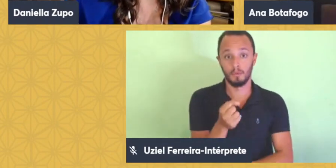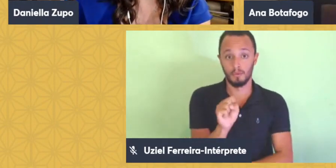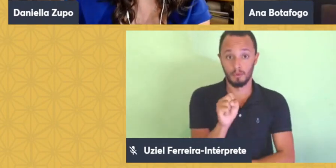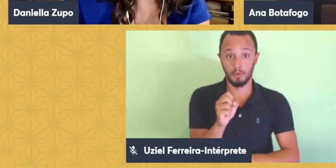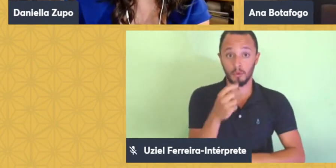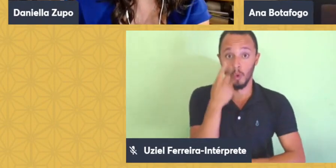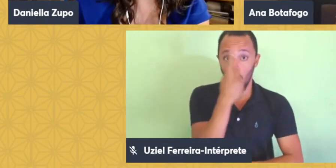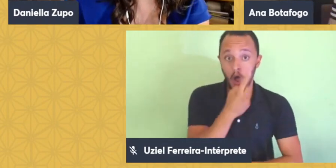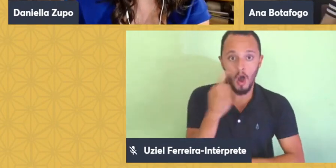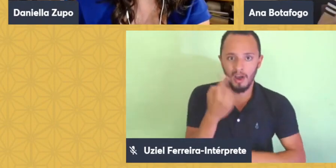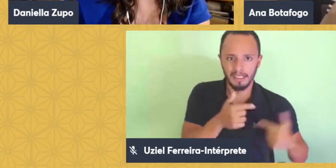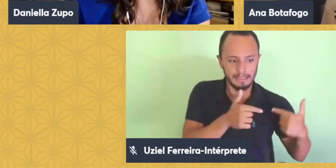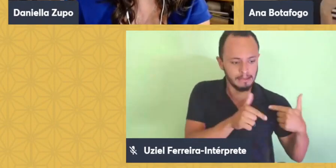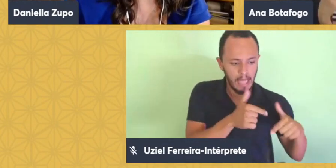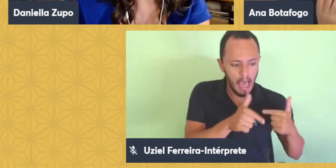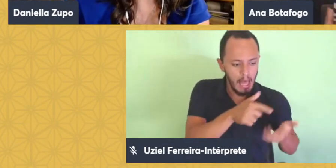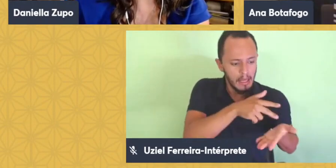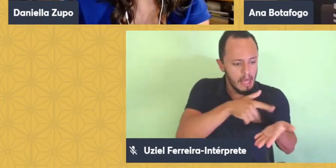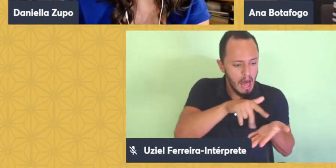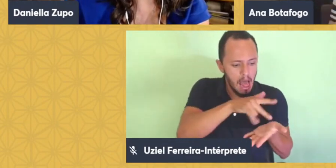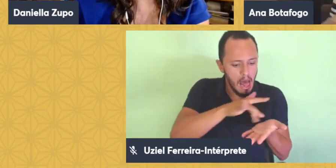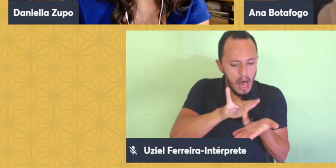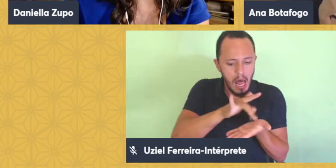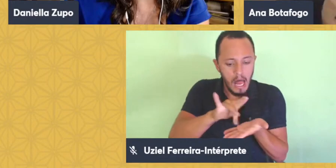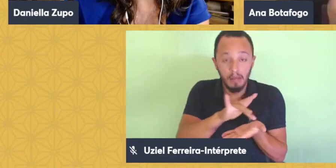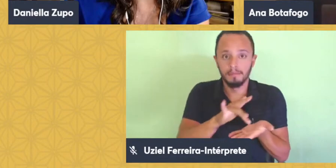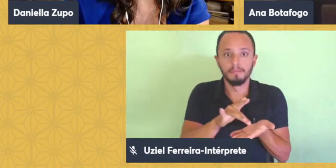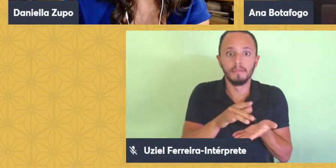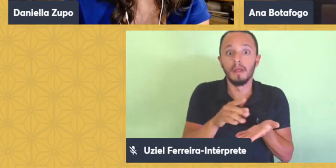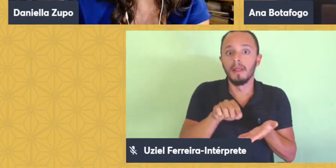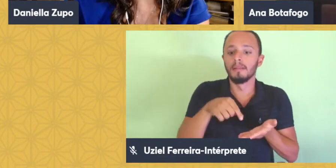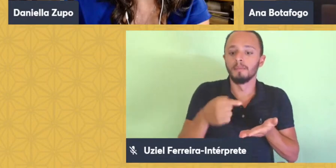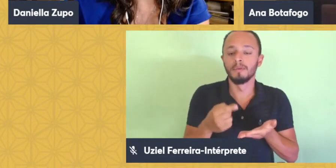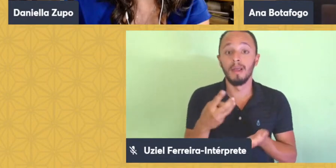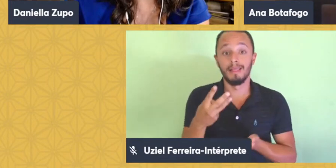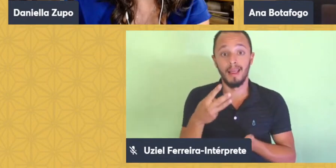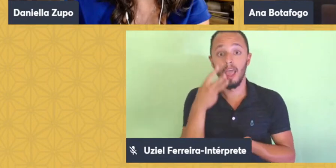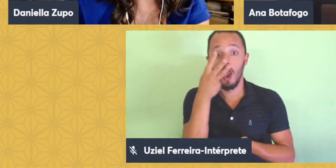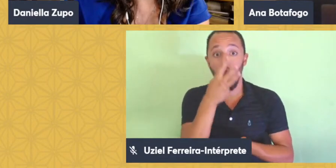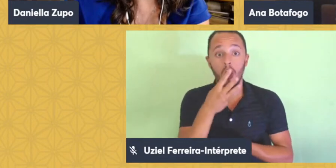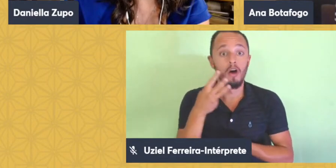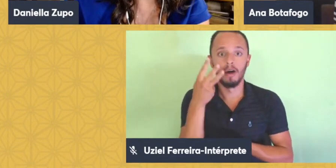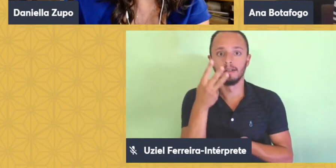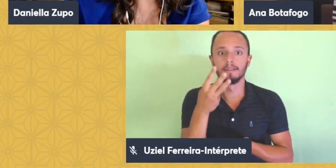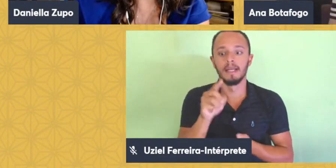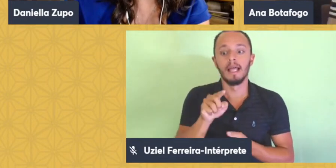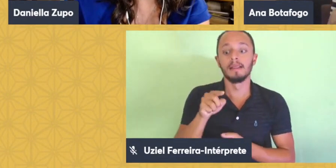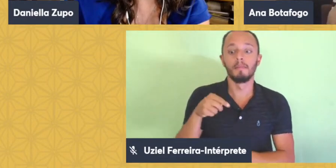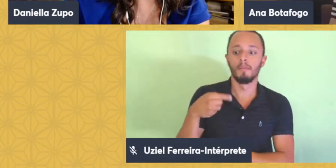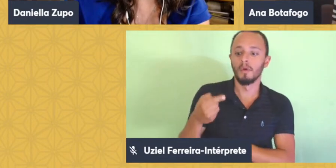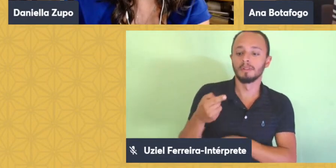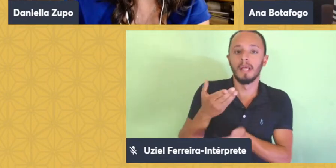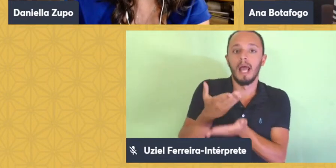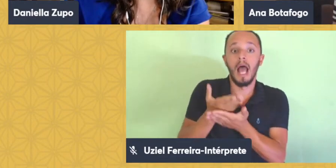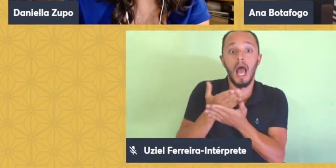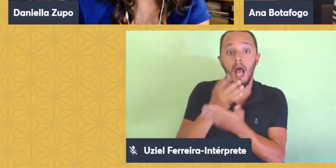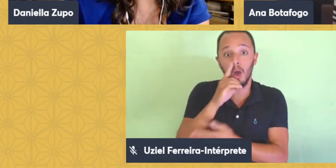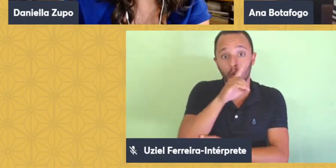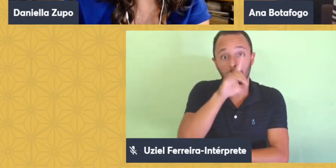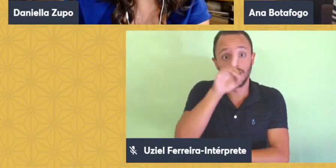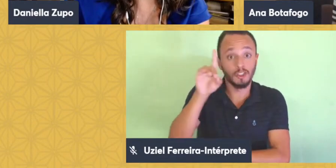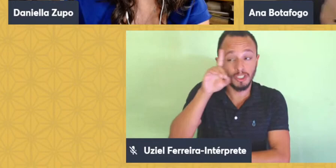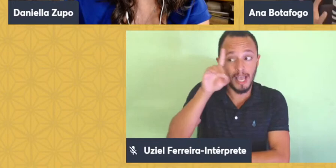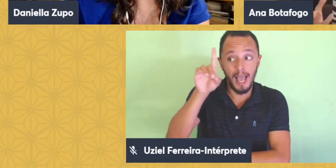2:30 três o corpo era um depois quando eu passei a fazer uma aula de área eu